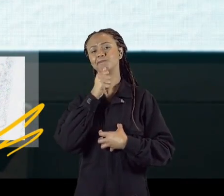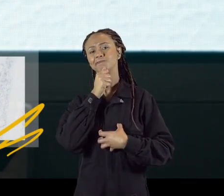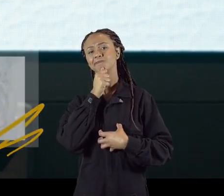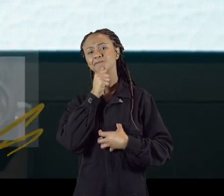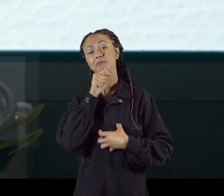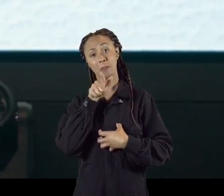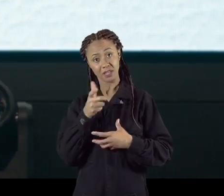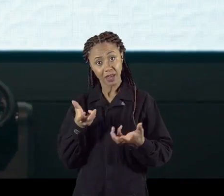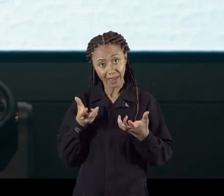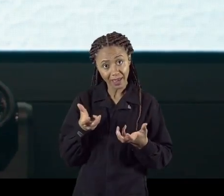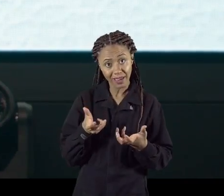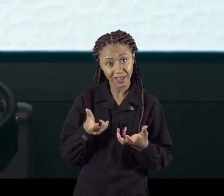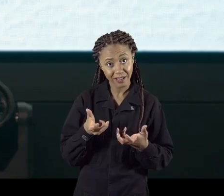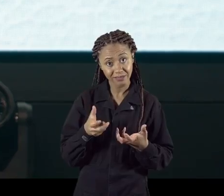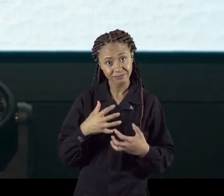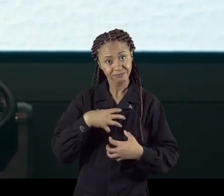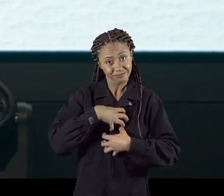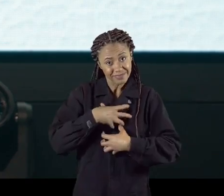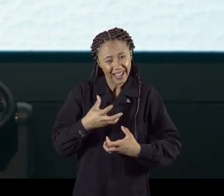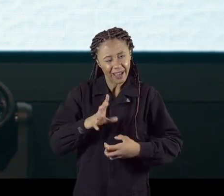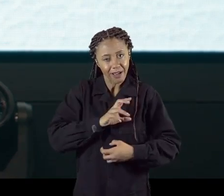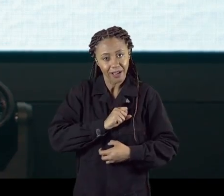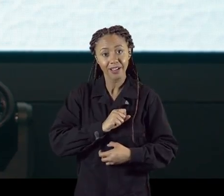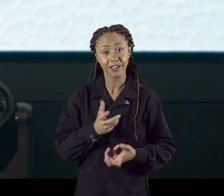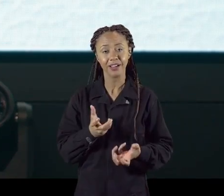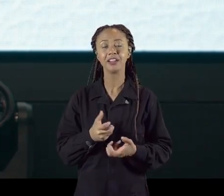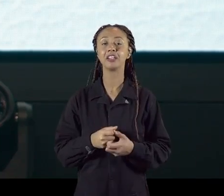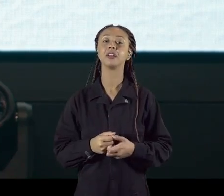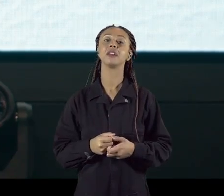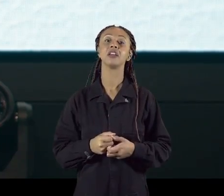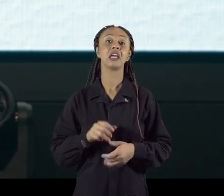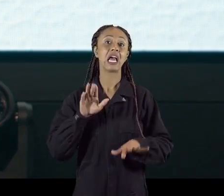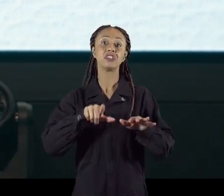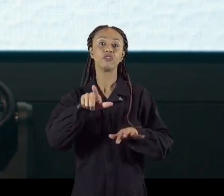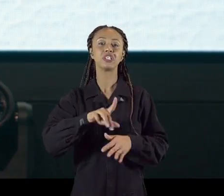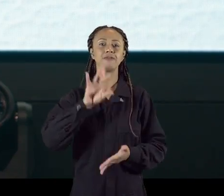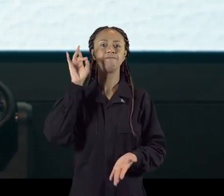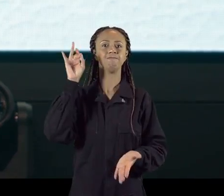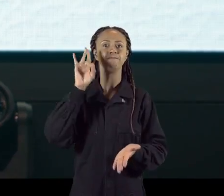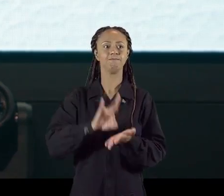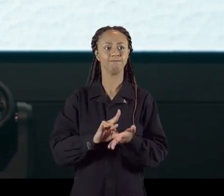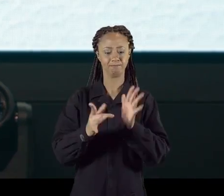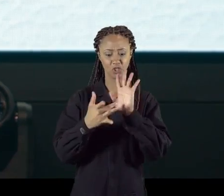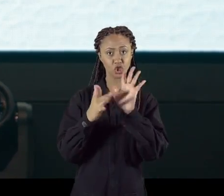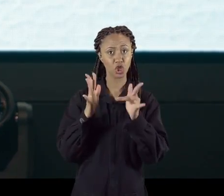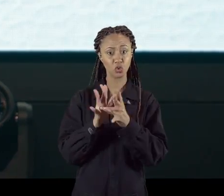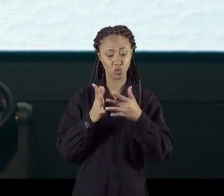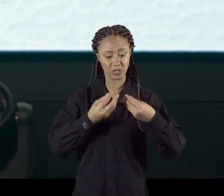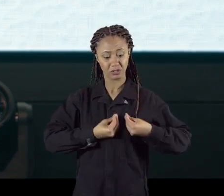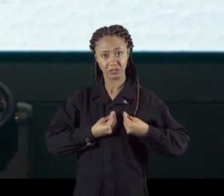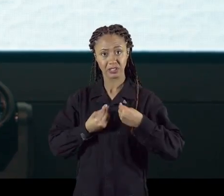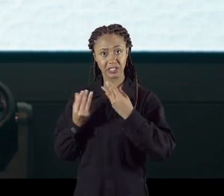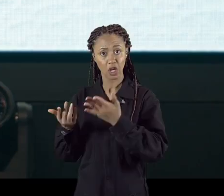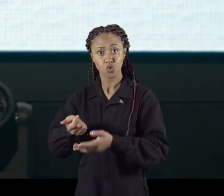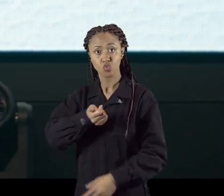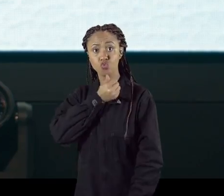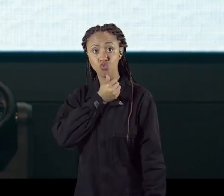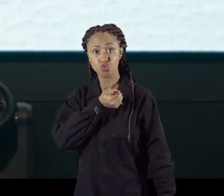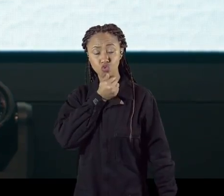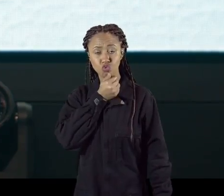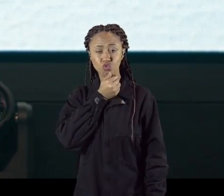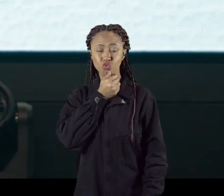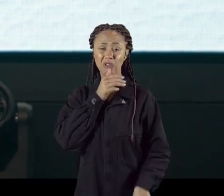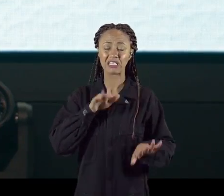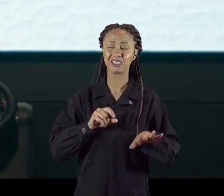sentir com você que talvez nunca tenha se entregado de verdade para ele e por isso tem